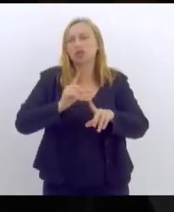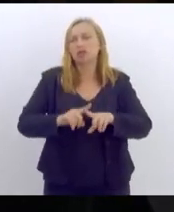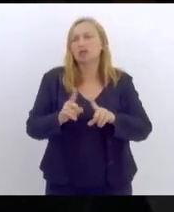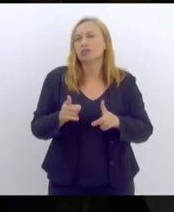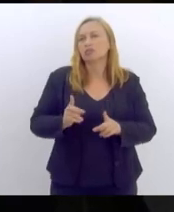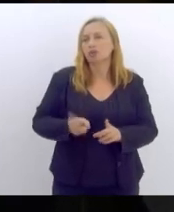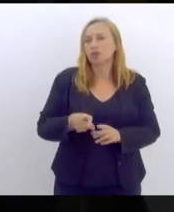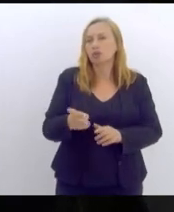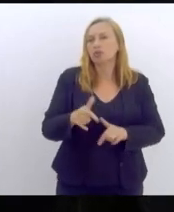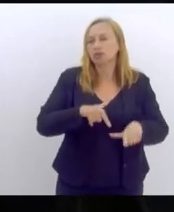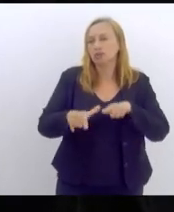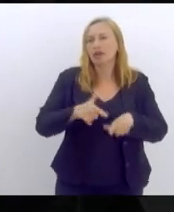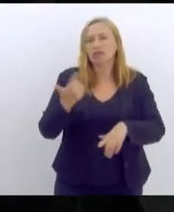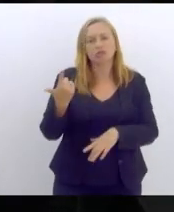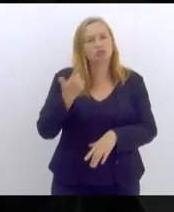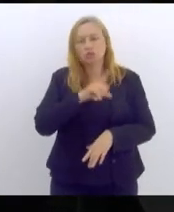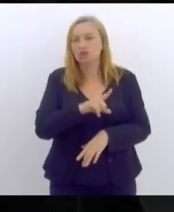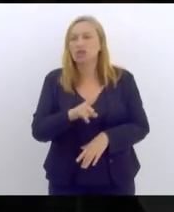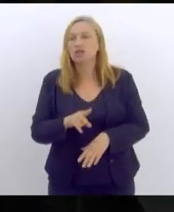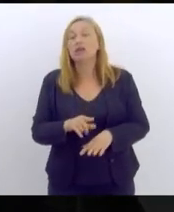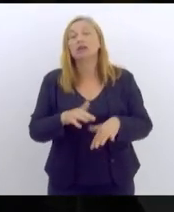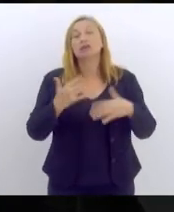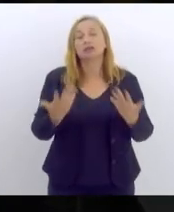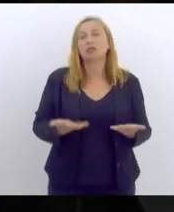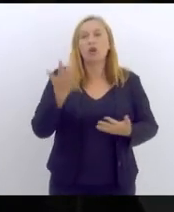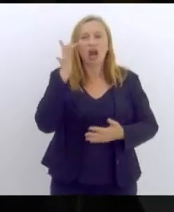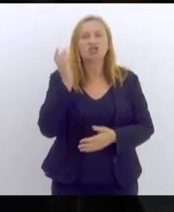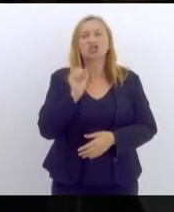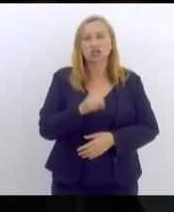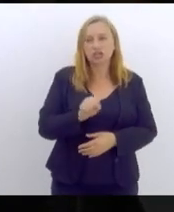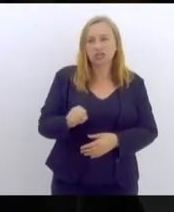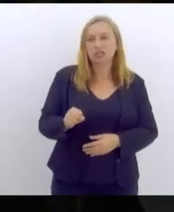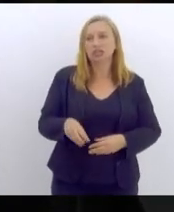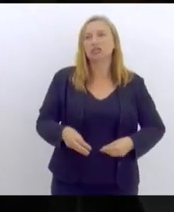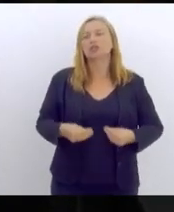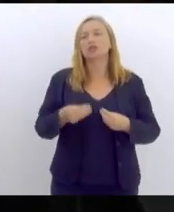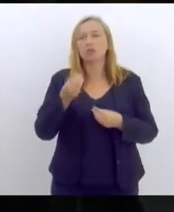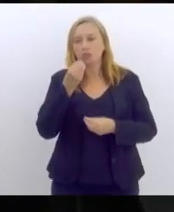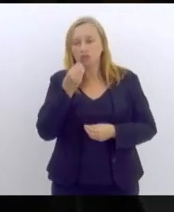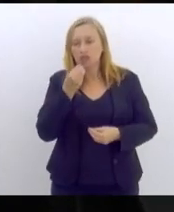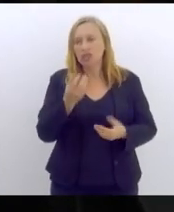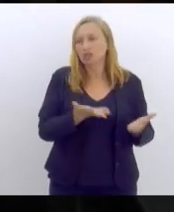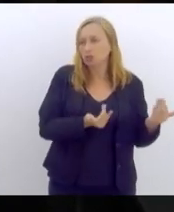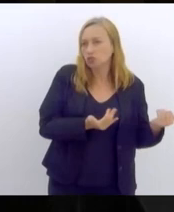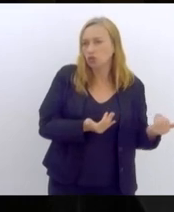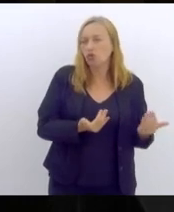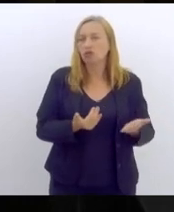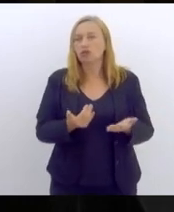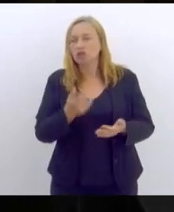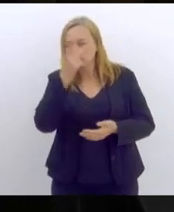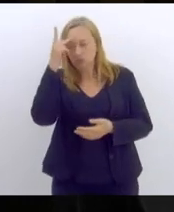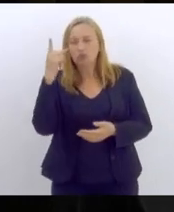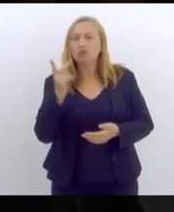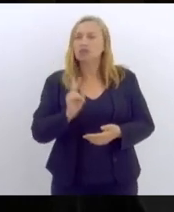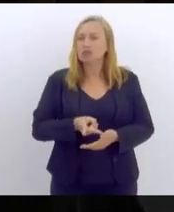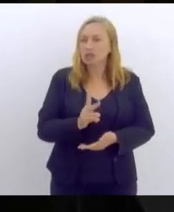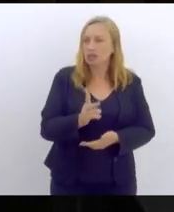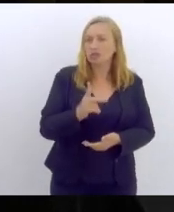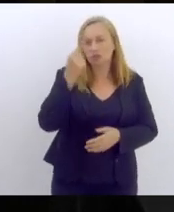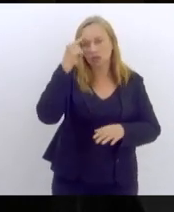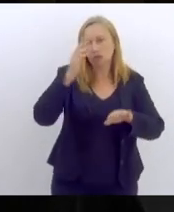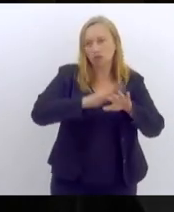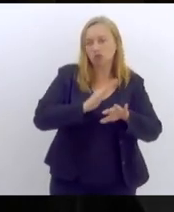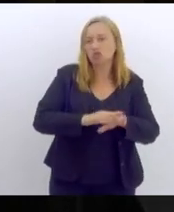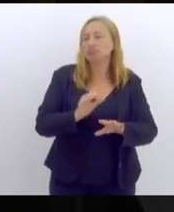trabalho, sempre buscou e nunca foi atendido. Então, acho que sim, a gente tem que dar espaço para as pessoas, para o jovem, sem ver a sua ideologia,